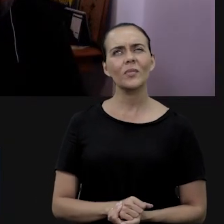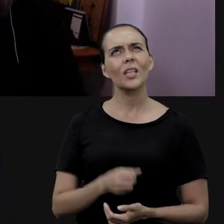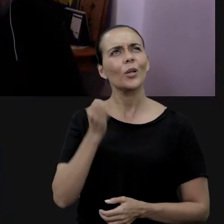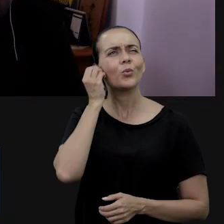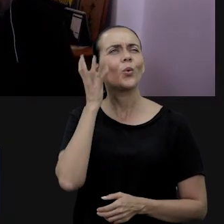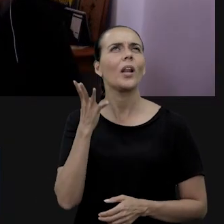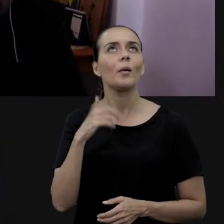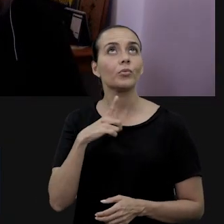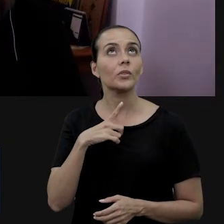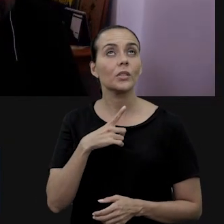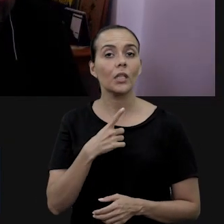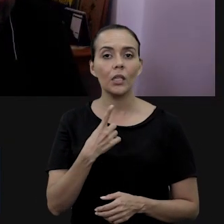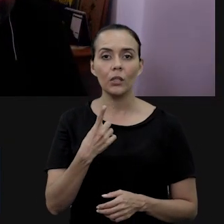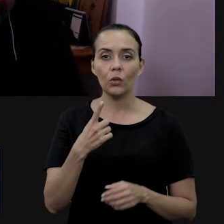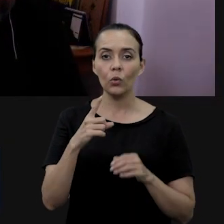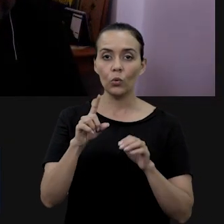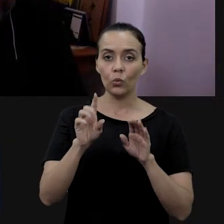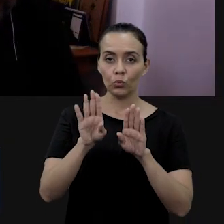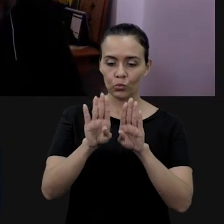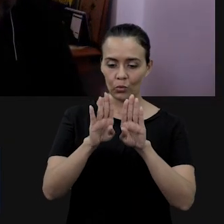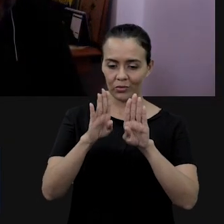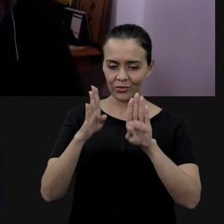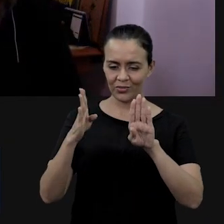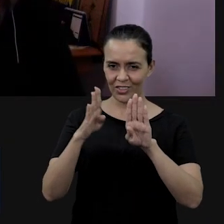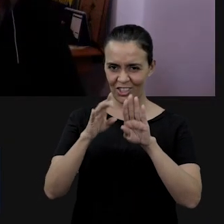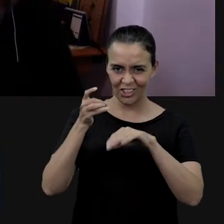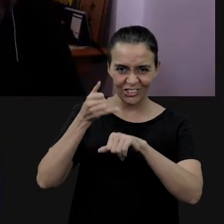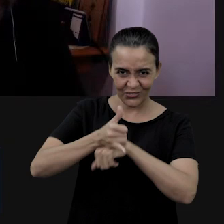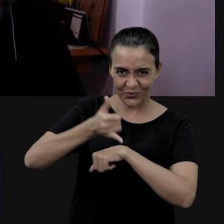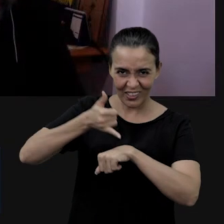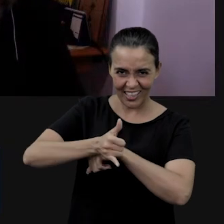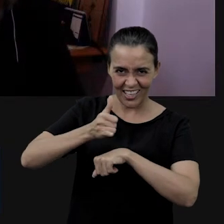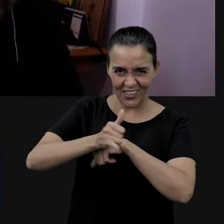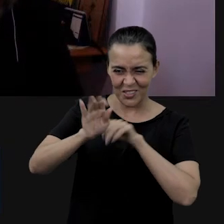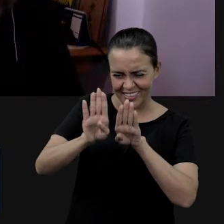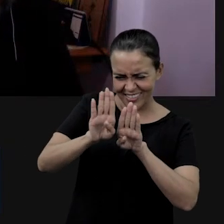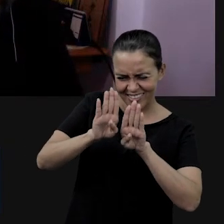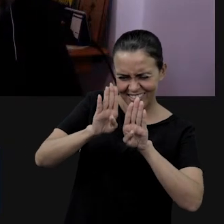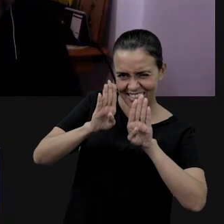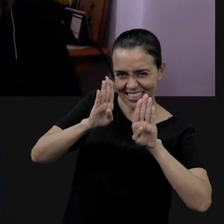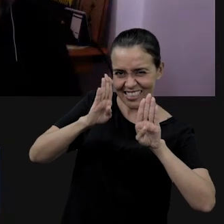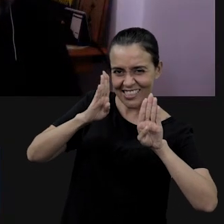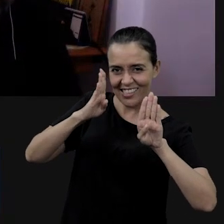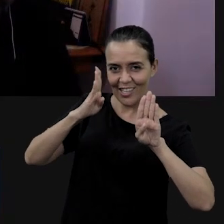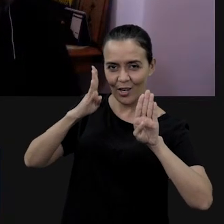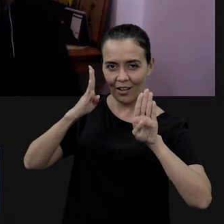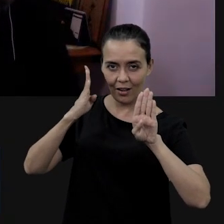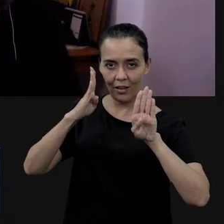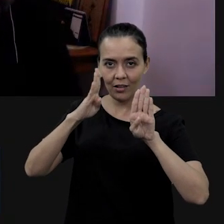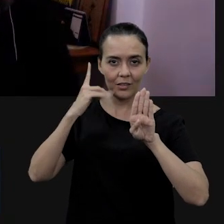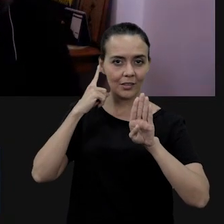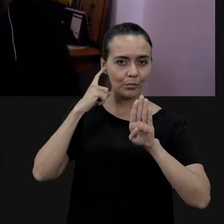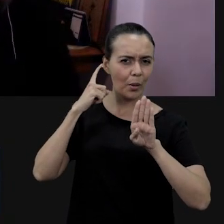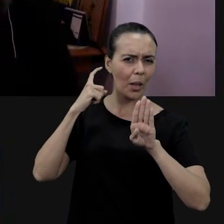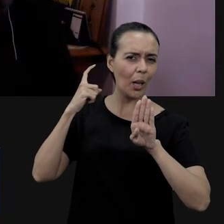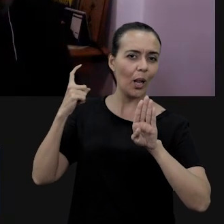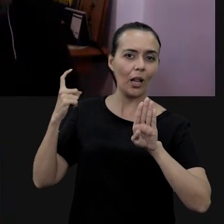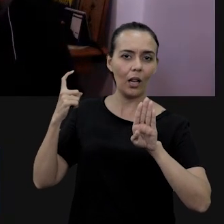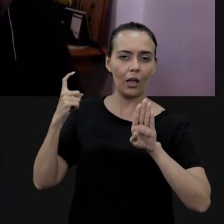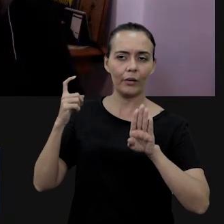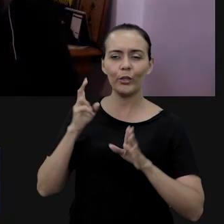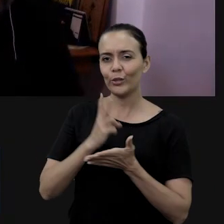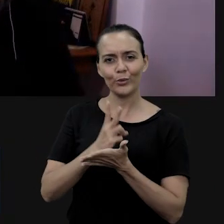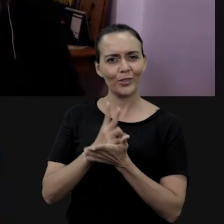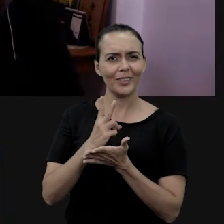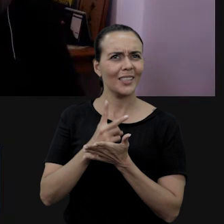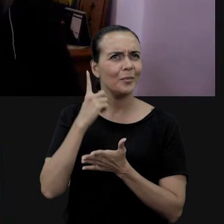Tem um disco, agora não vou lembrar qual é o banco, mas tem um som de portão abrindo, de ferro, aquele portão do jardim que faz. Nhé. E esse é um